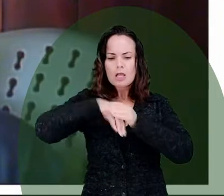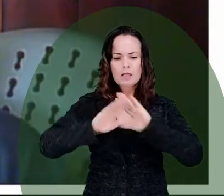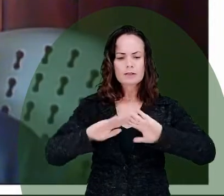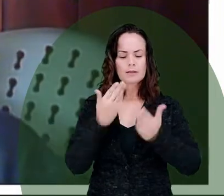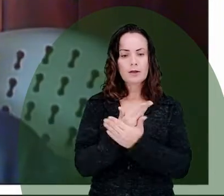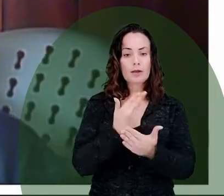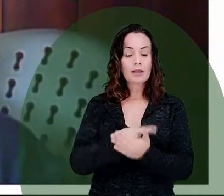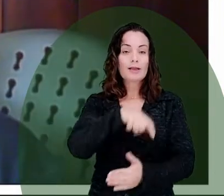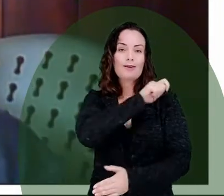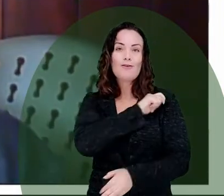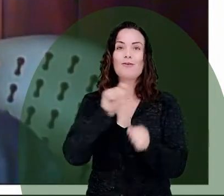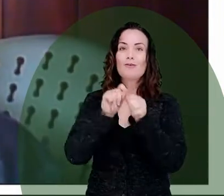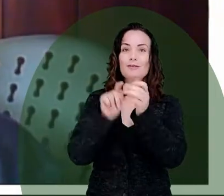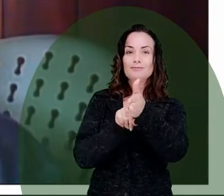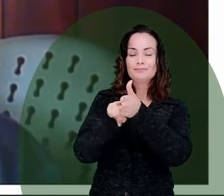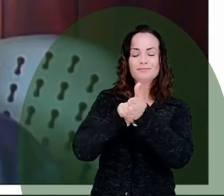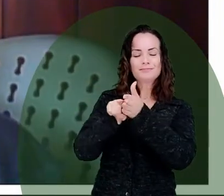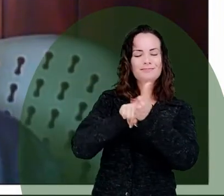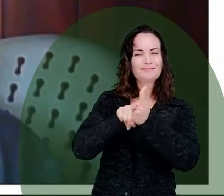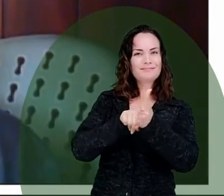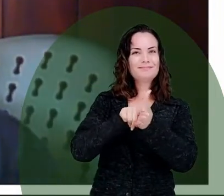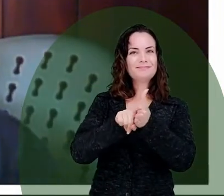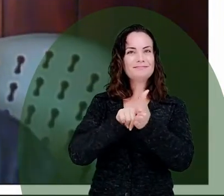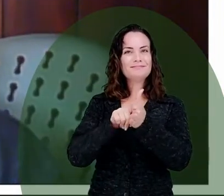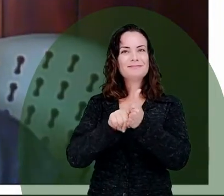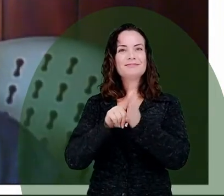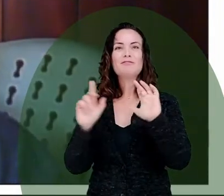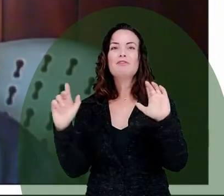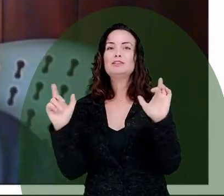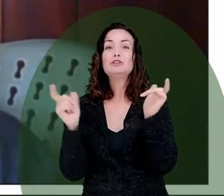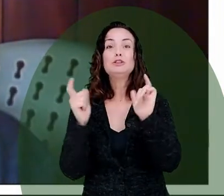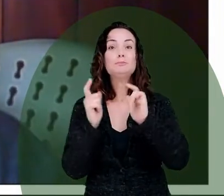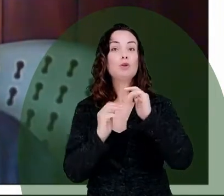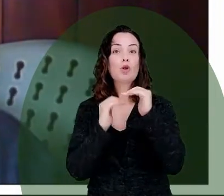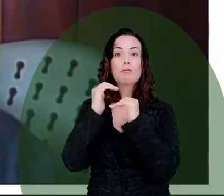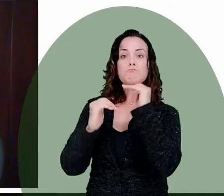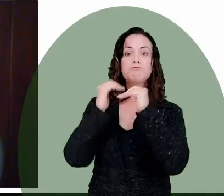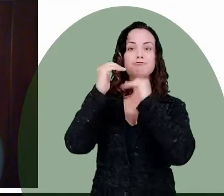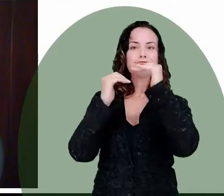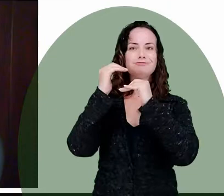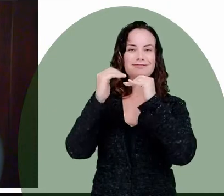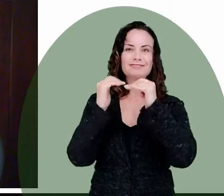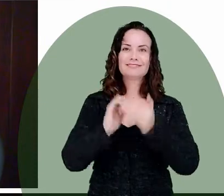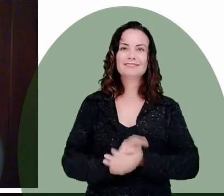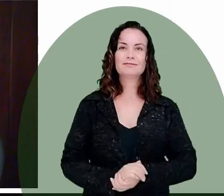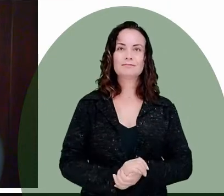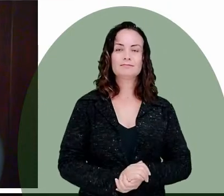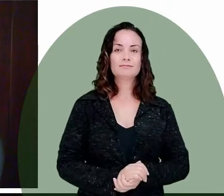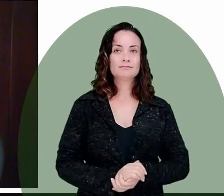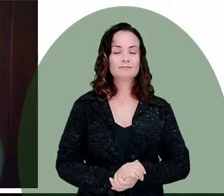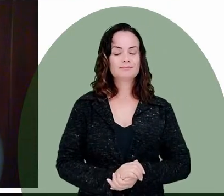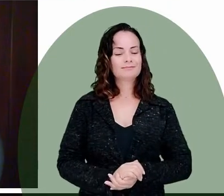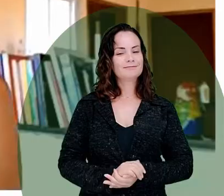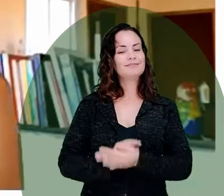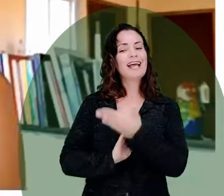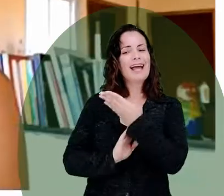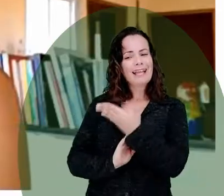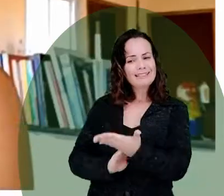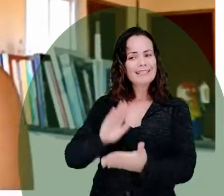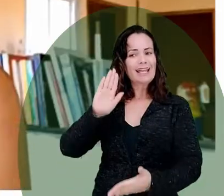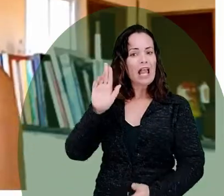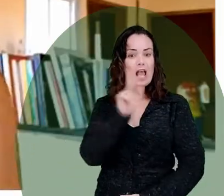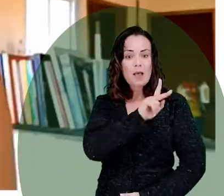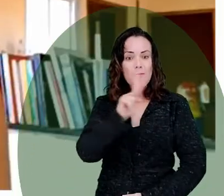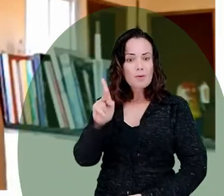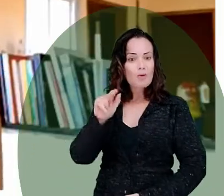aluno fazendo pesquisa, você vai diminuindo essas barreiras. A senhora foi uma educadora que também